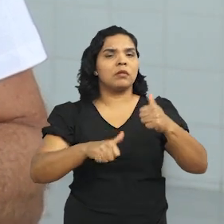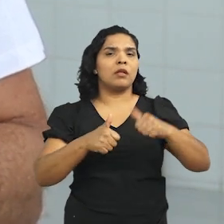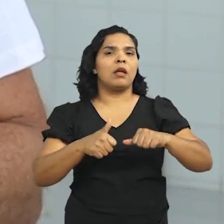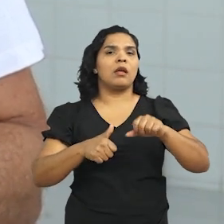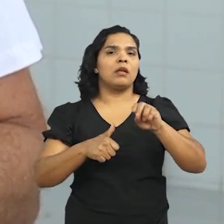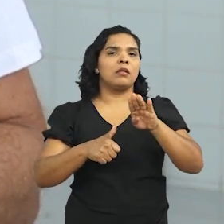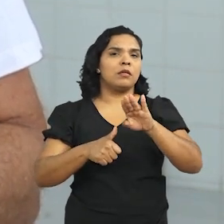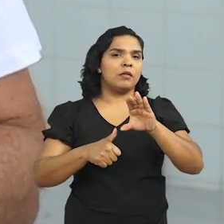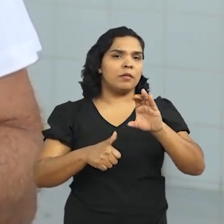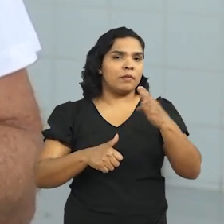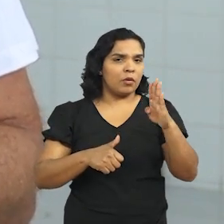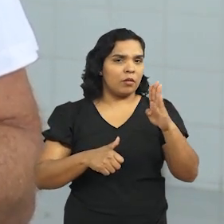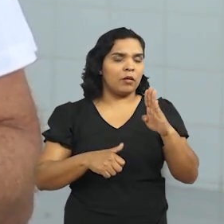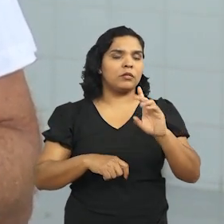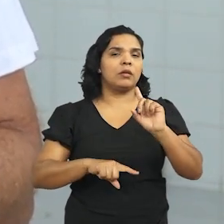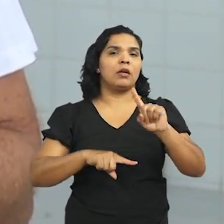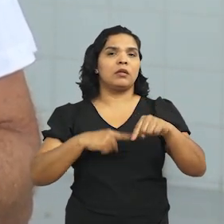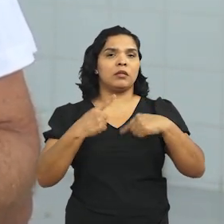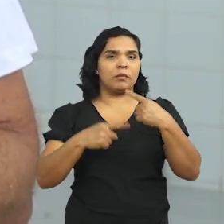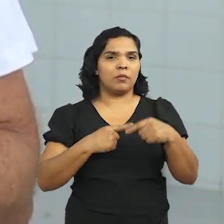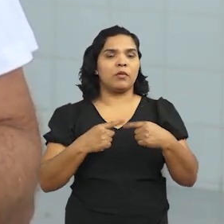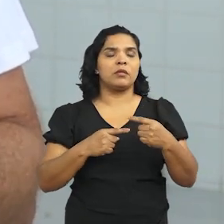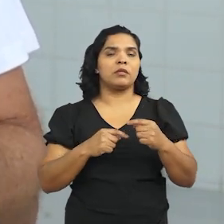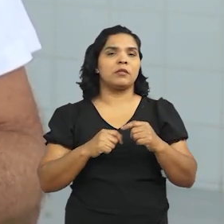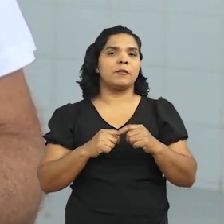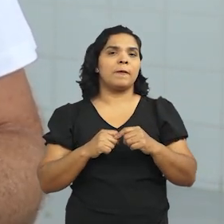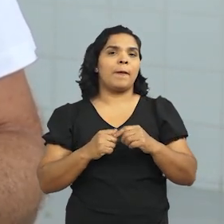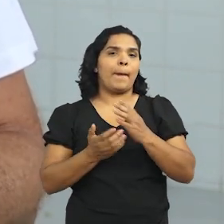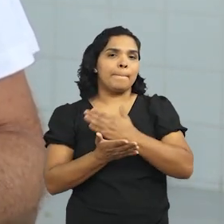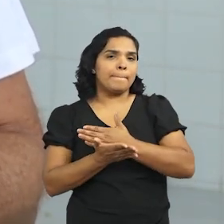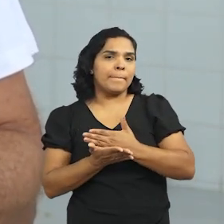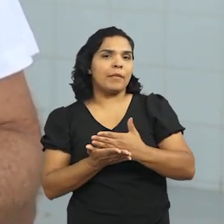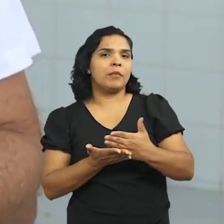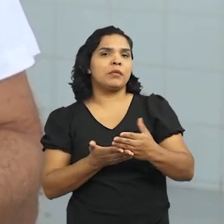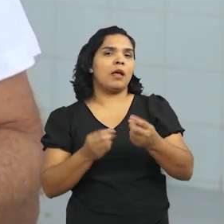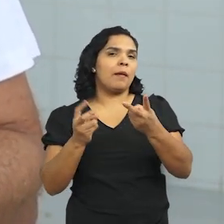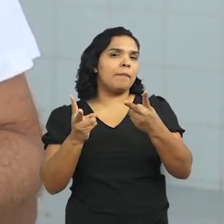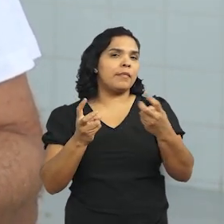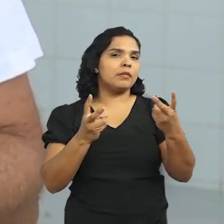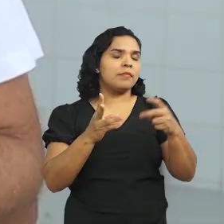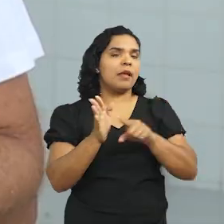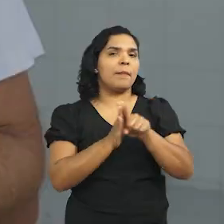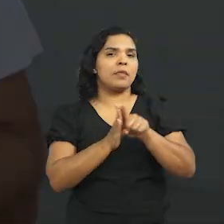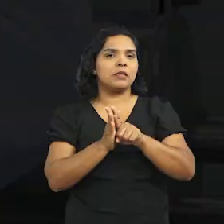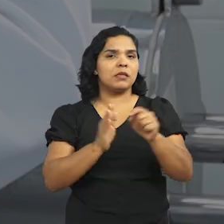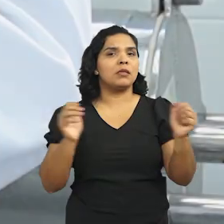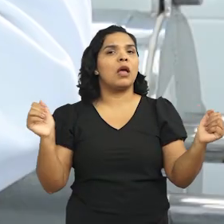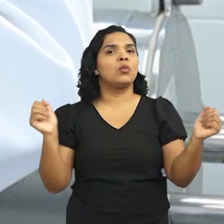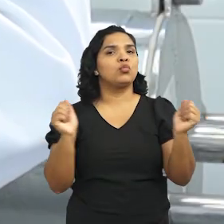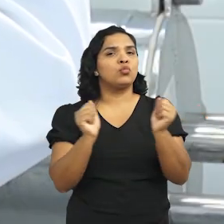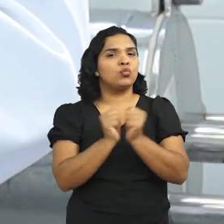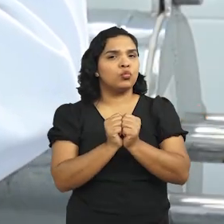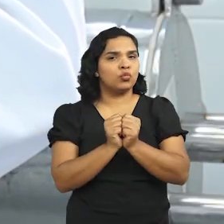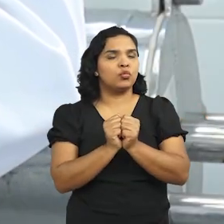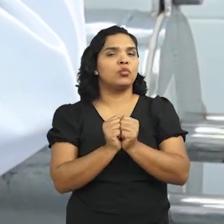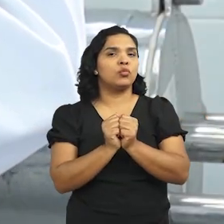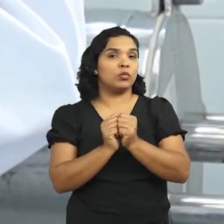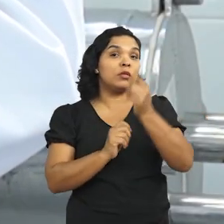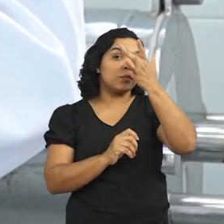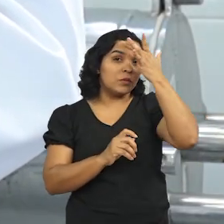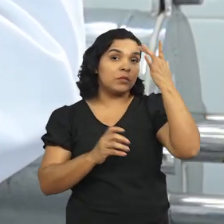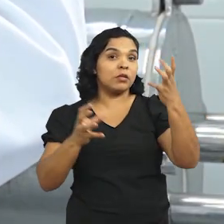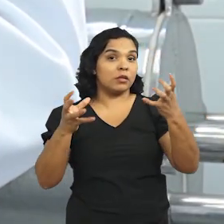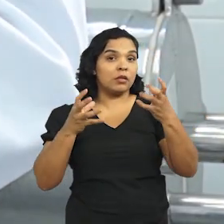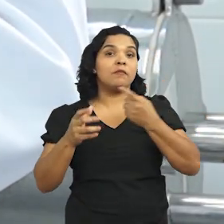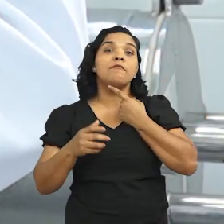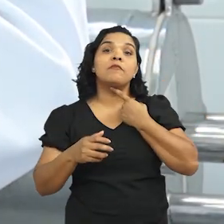e a partir da análise microbiológica a gente parte para a análise sensorial. E aí a gente vai fazer essa pesquisa